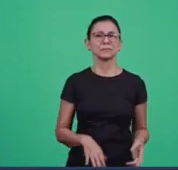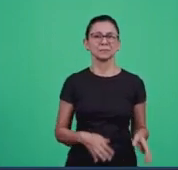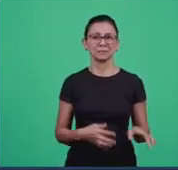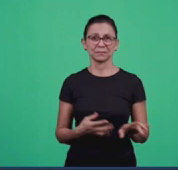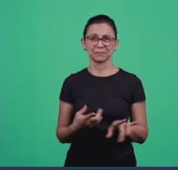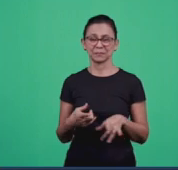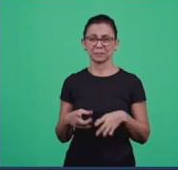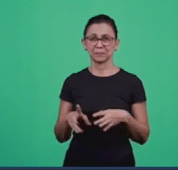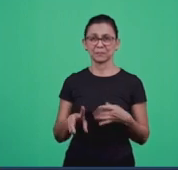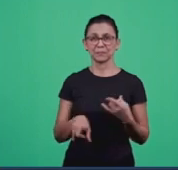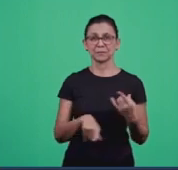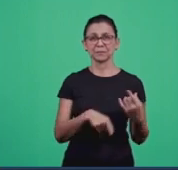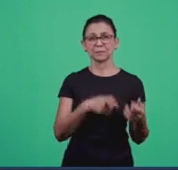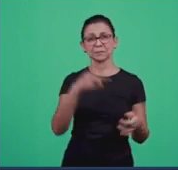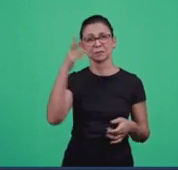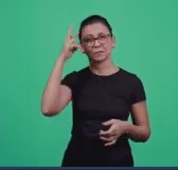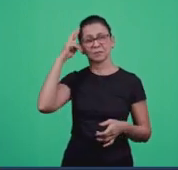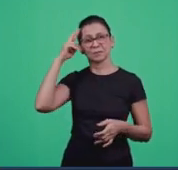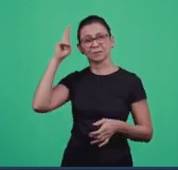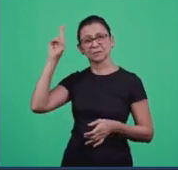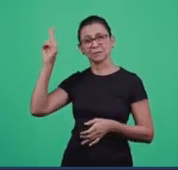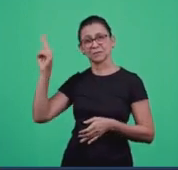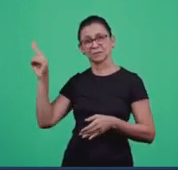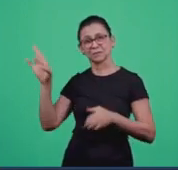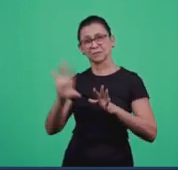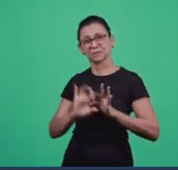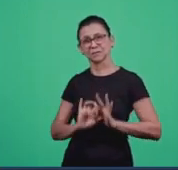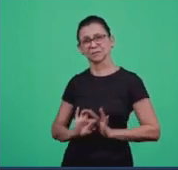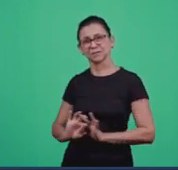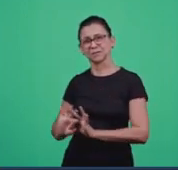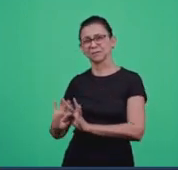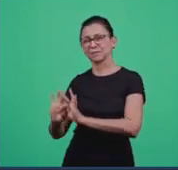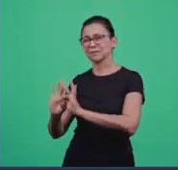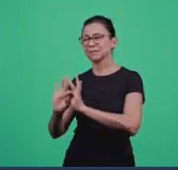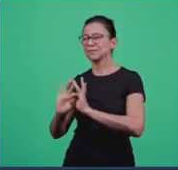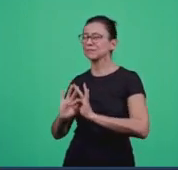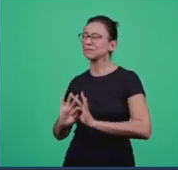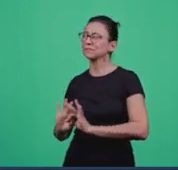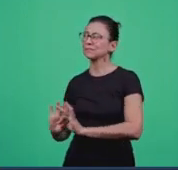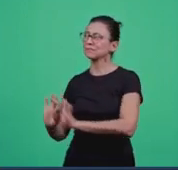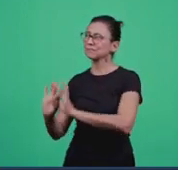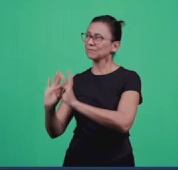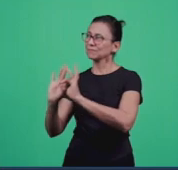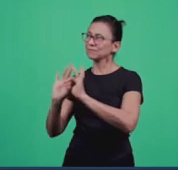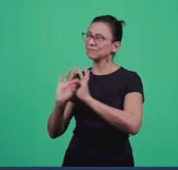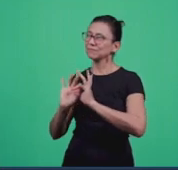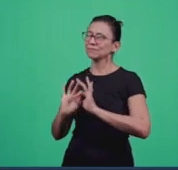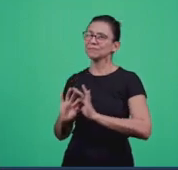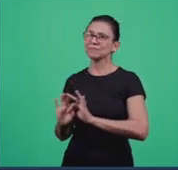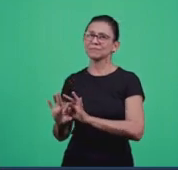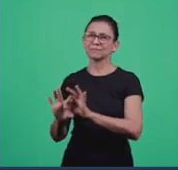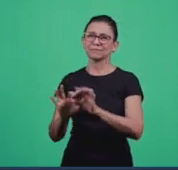andar, e sempre contigo vou